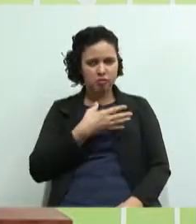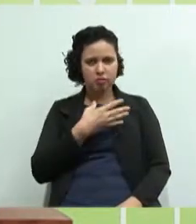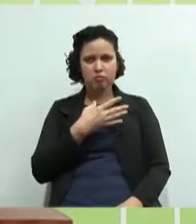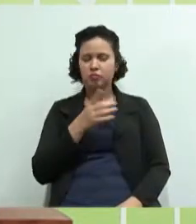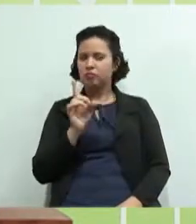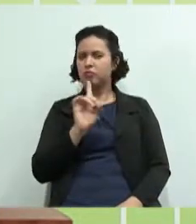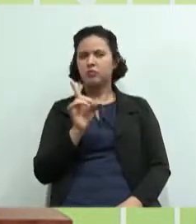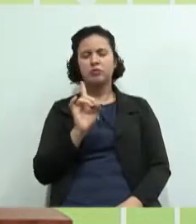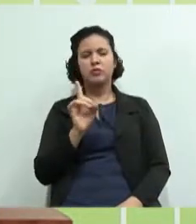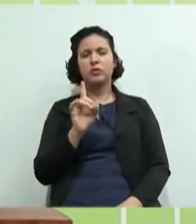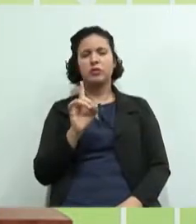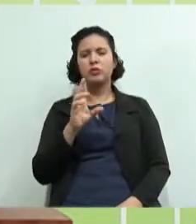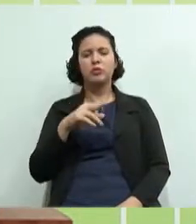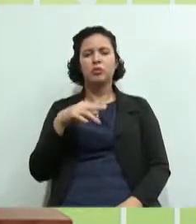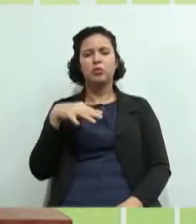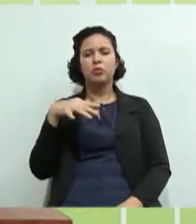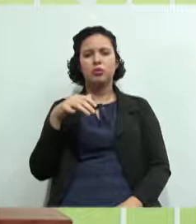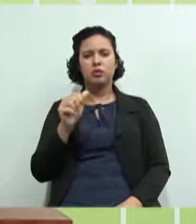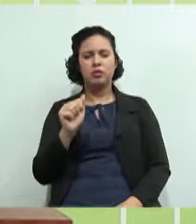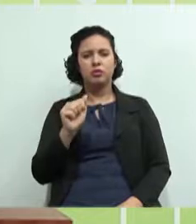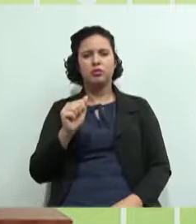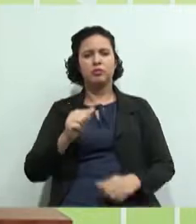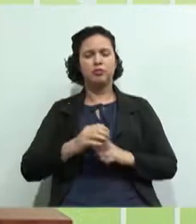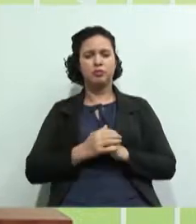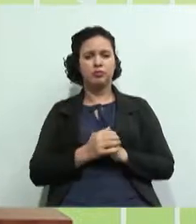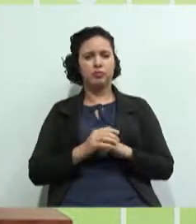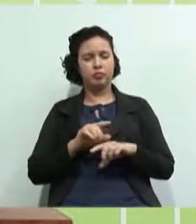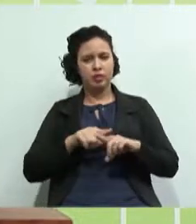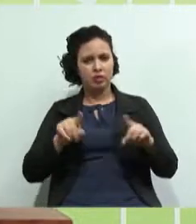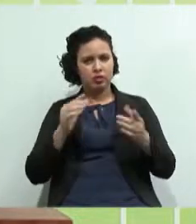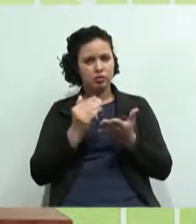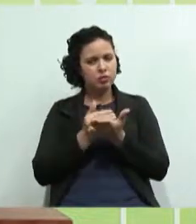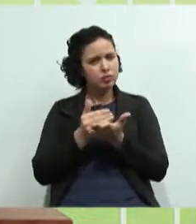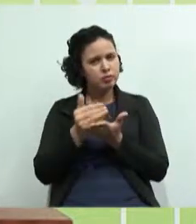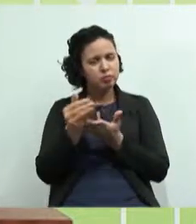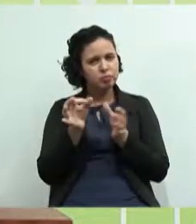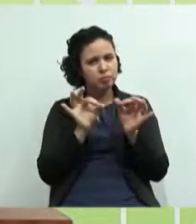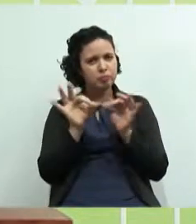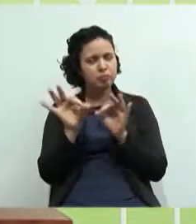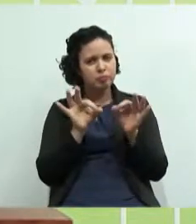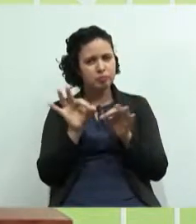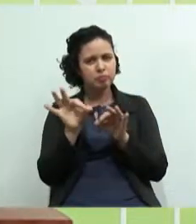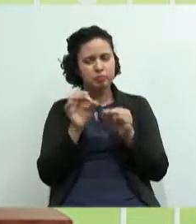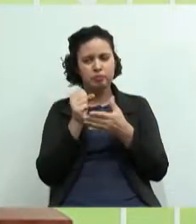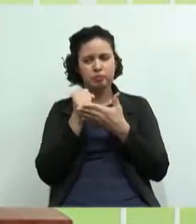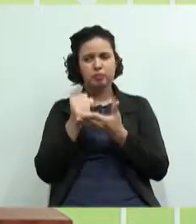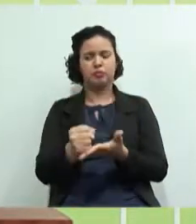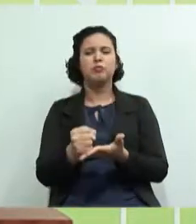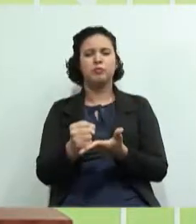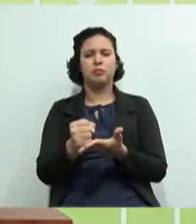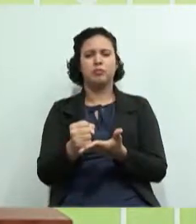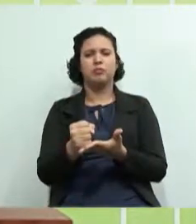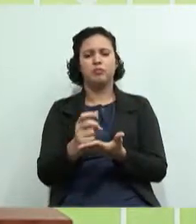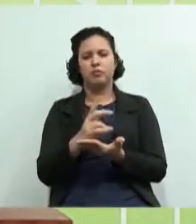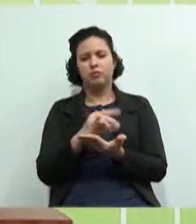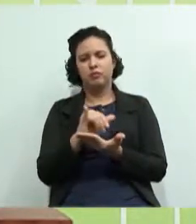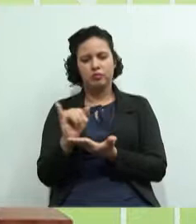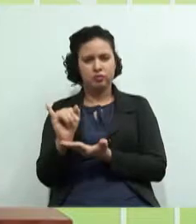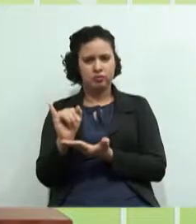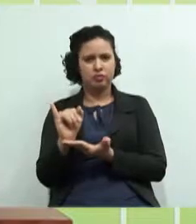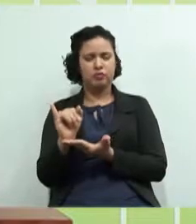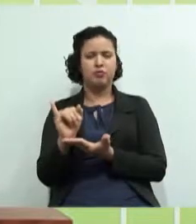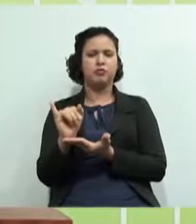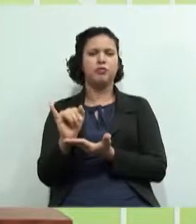não. Nunca será prazerosa. Mas se você começa a planejar algo que realmente vai te dar prazer, vai aperfeiçoar a sua